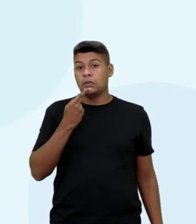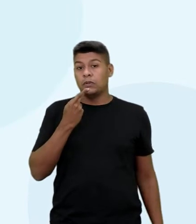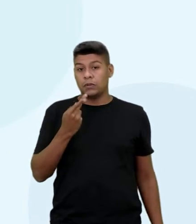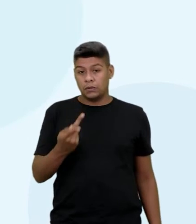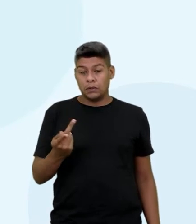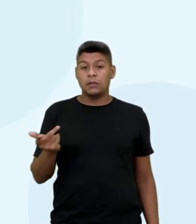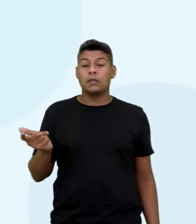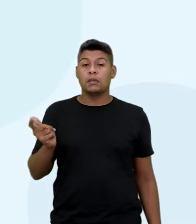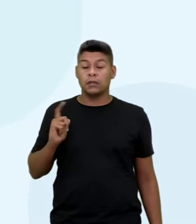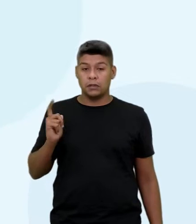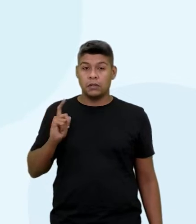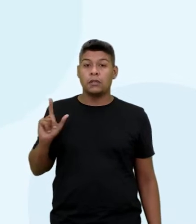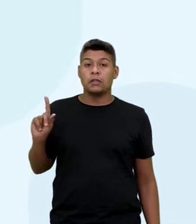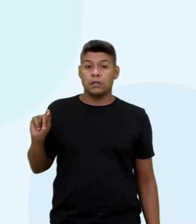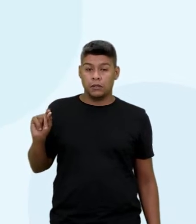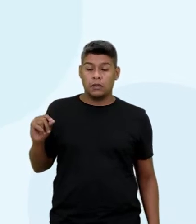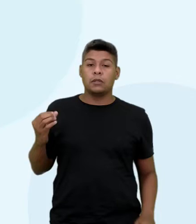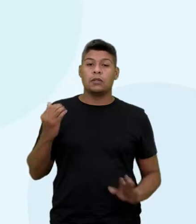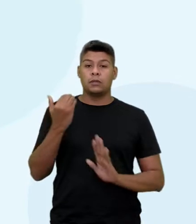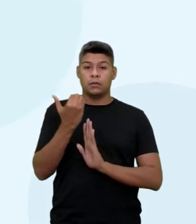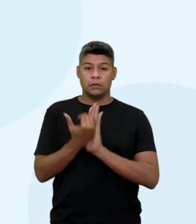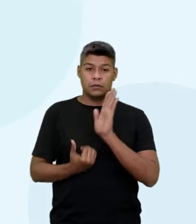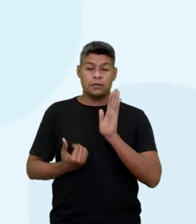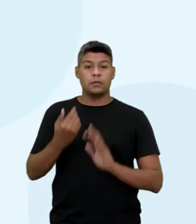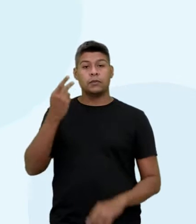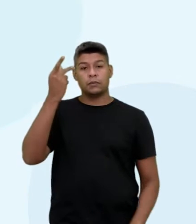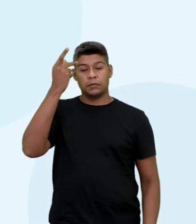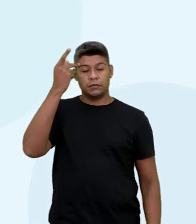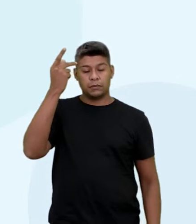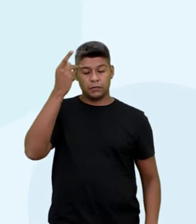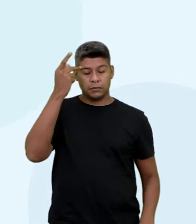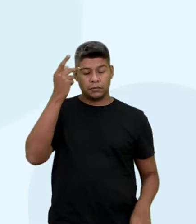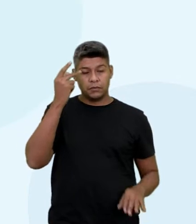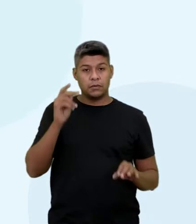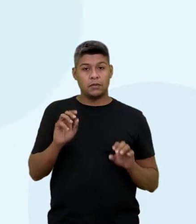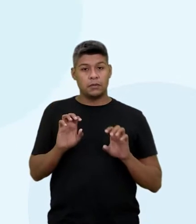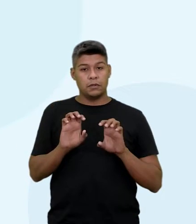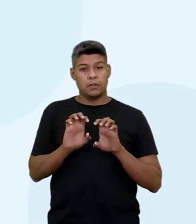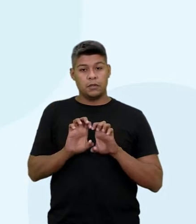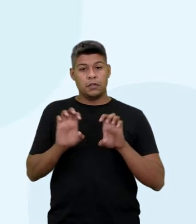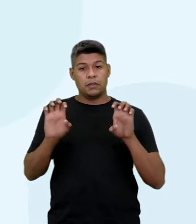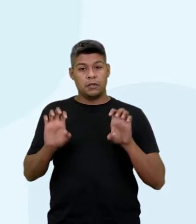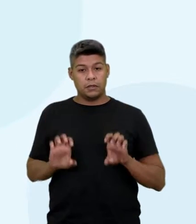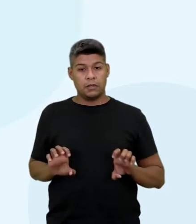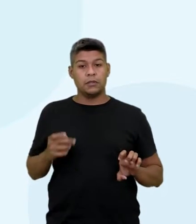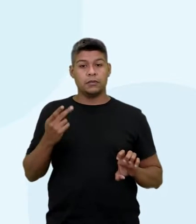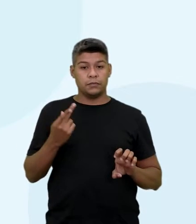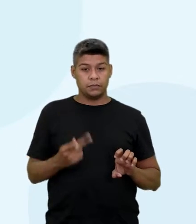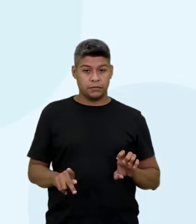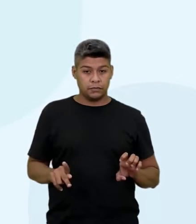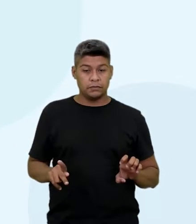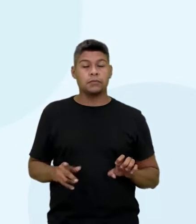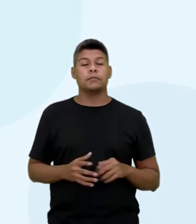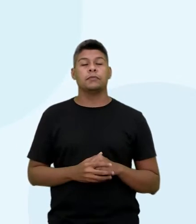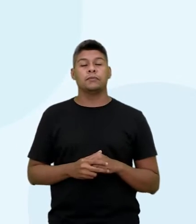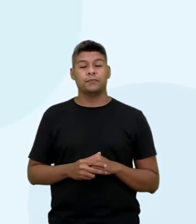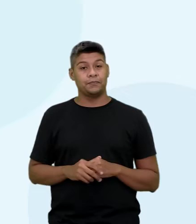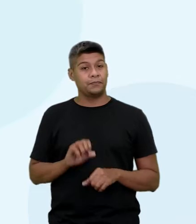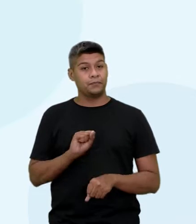a ver com esse currículo paulista e com o eixo estruturante desse currículo, tá joia? Então, eu espero que